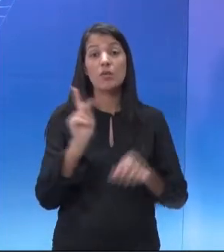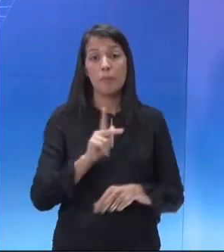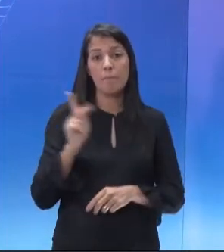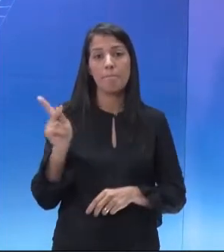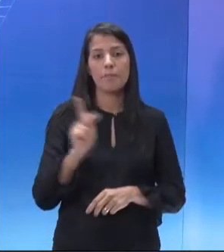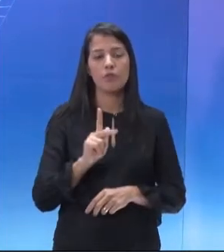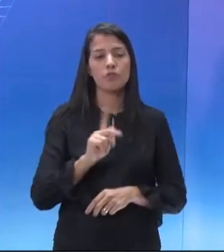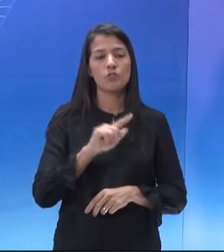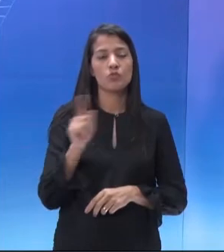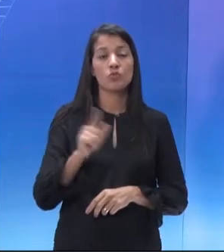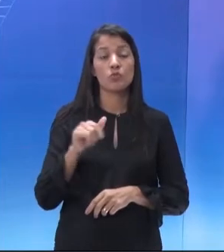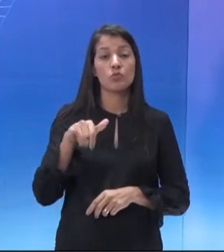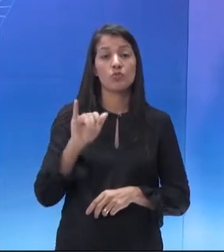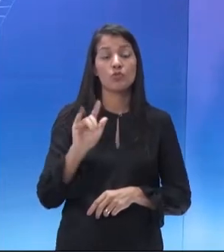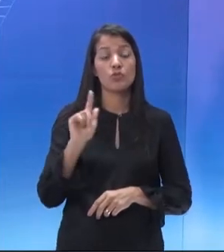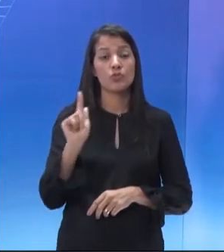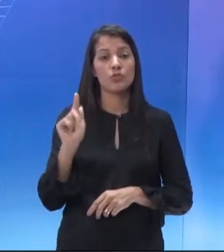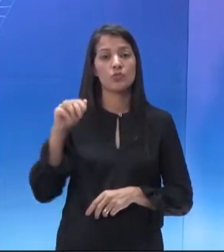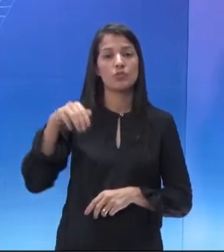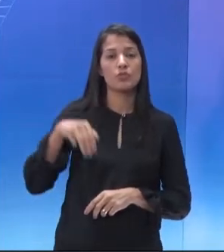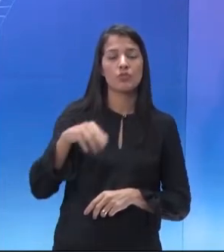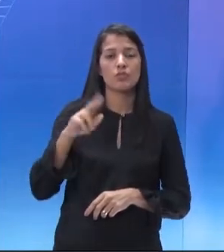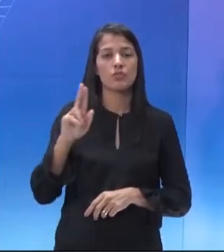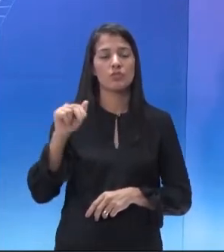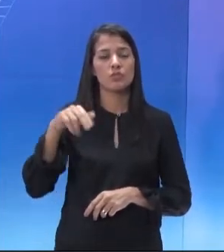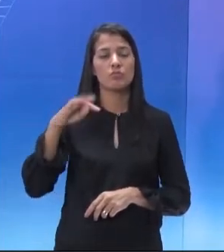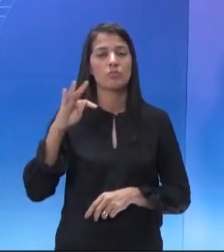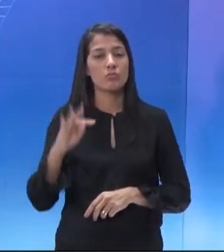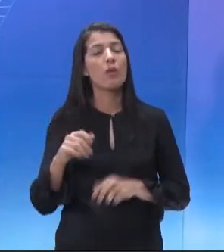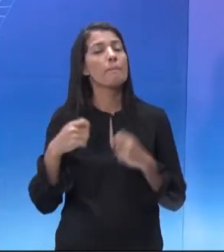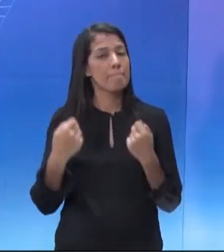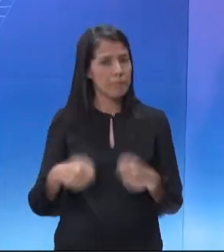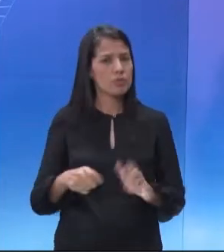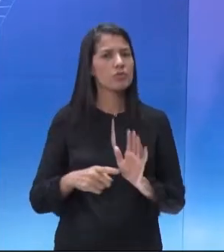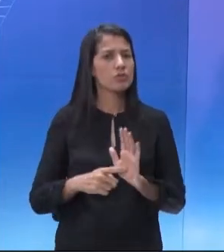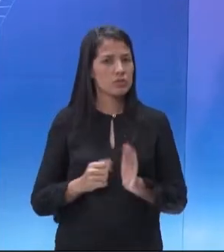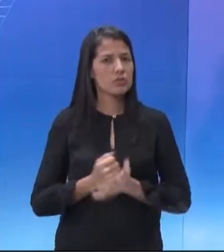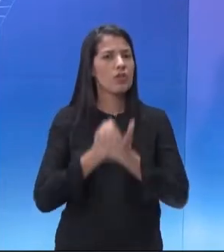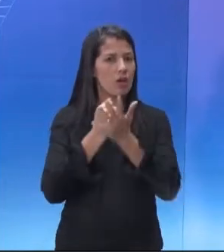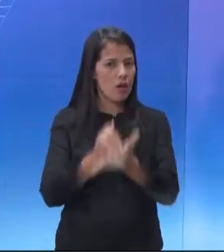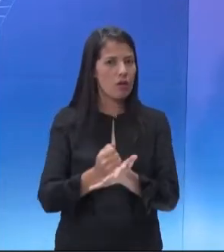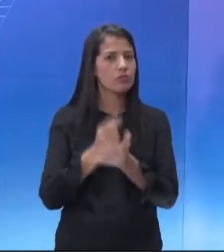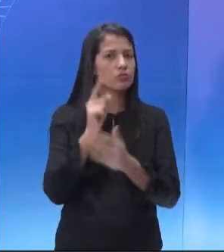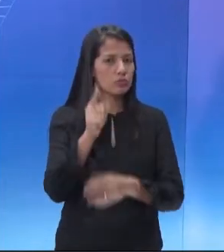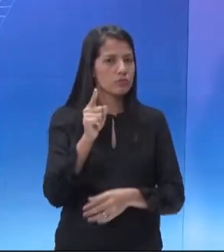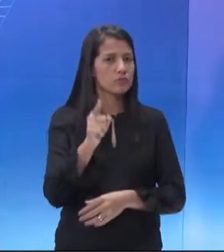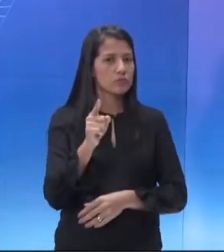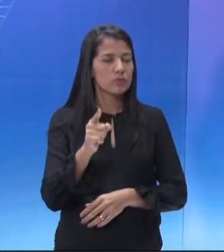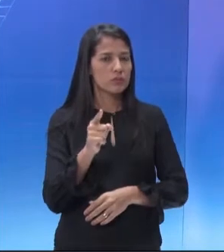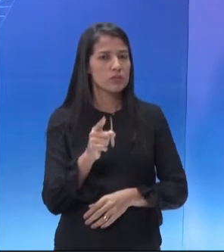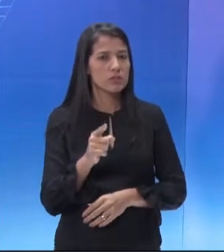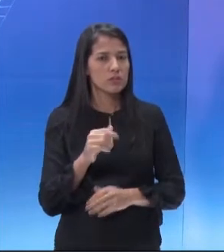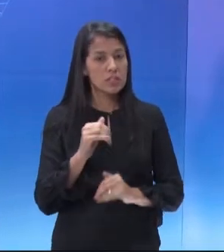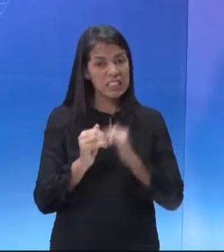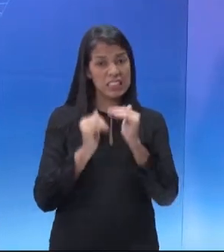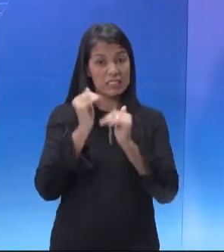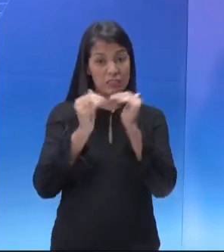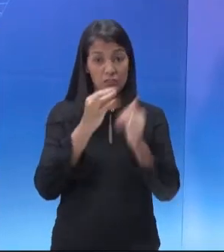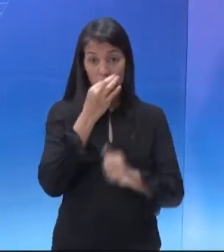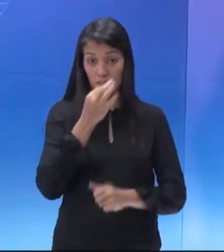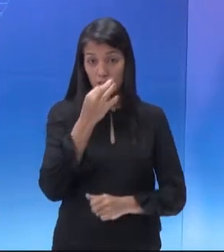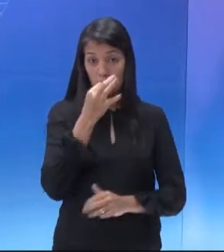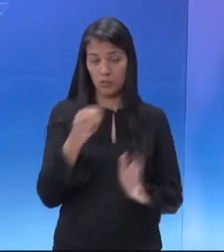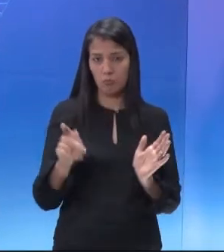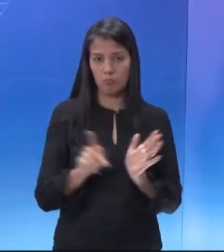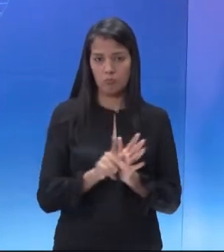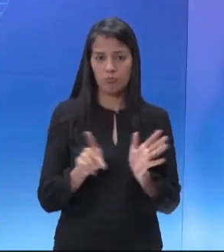Zygmunt Bauman, que exatamente ela pode ajudar você no momento que você está pensando em construir um argumento.